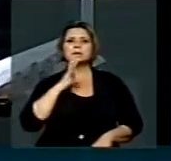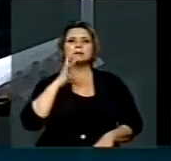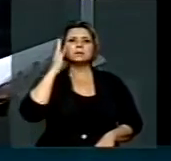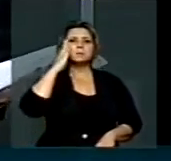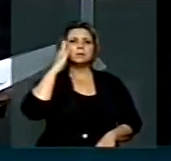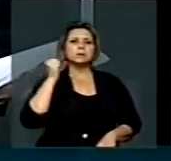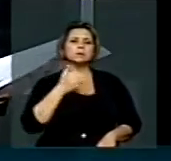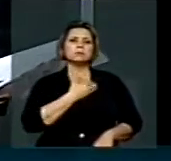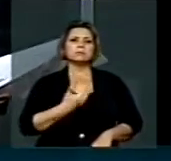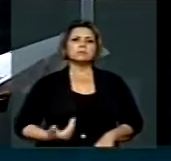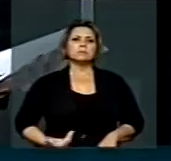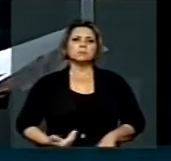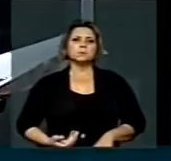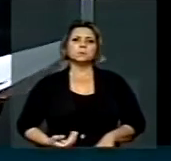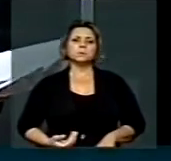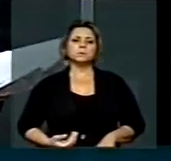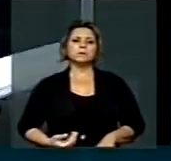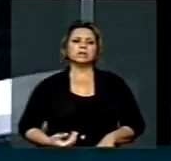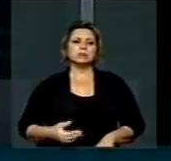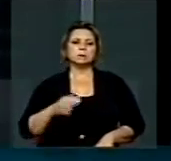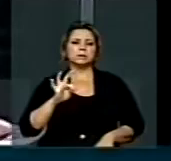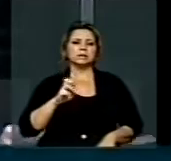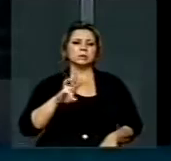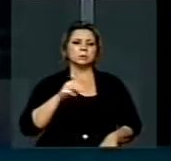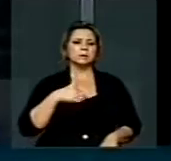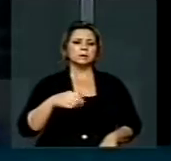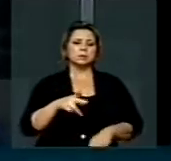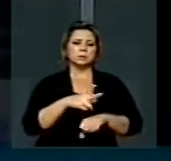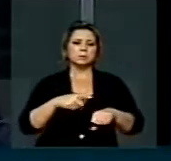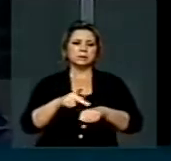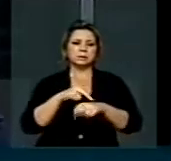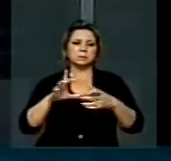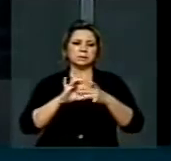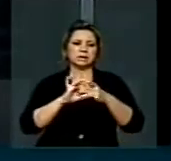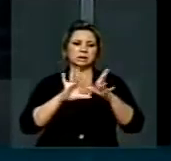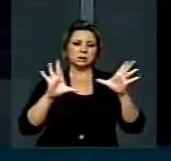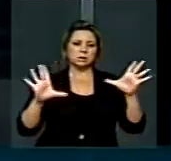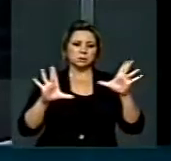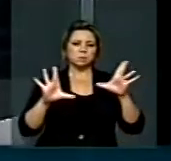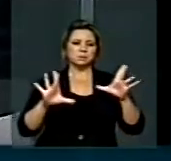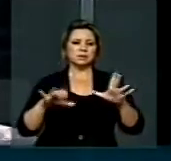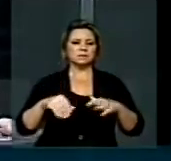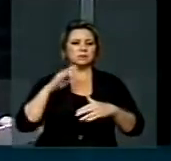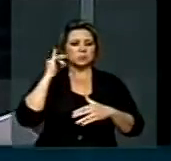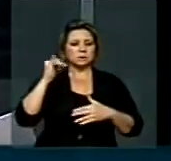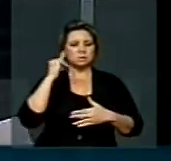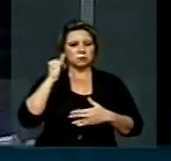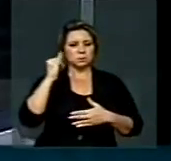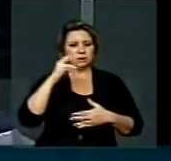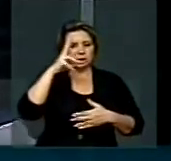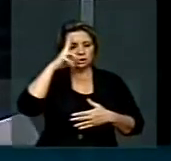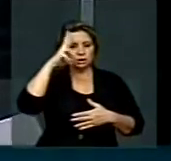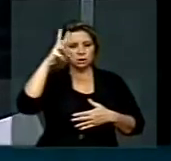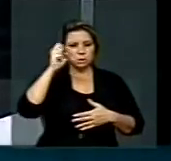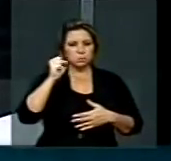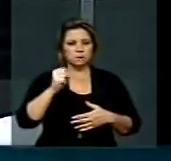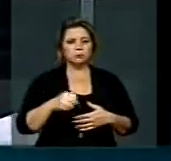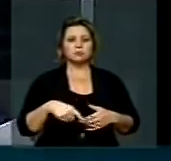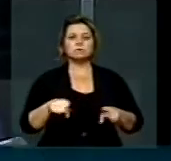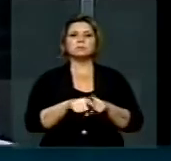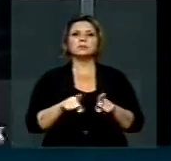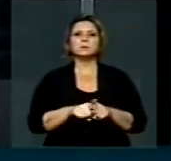reconhecimento do governo brasileiro a Taiwan como nação independente e soberana. Mas, senhor presidente, aproveito